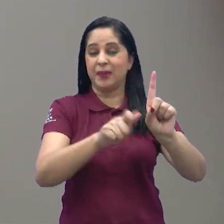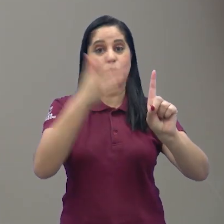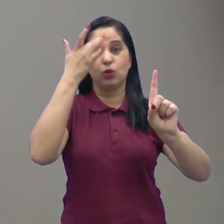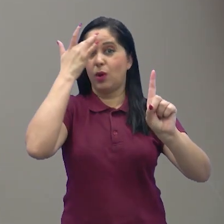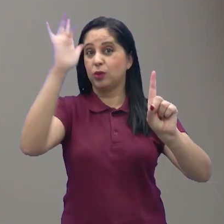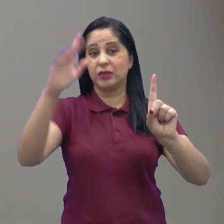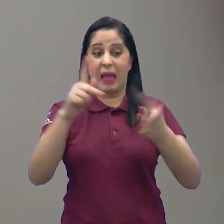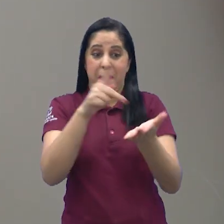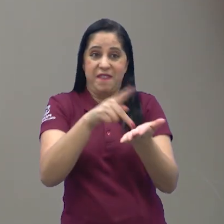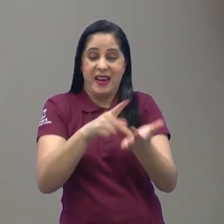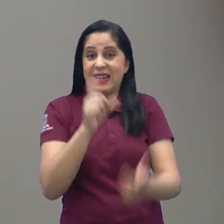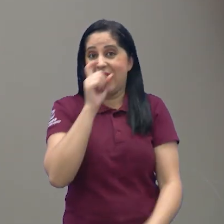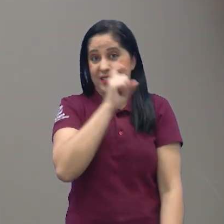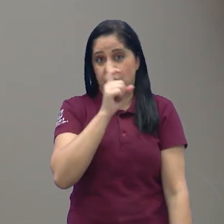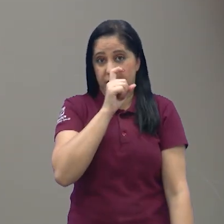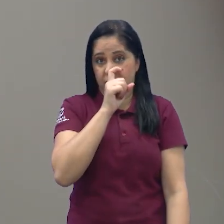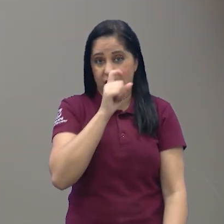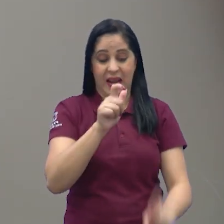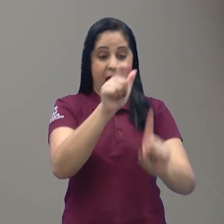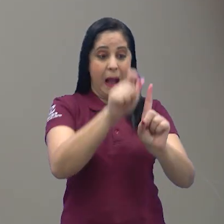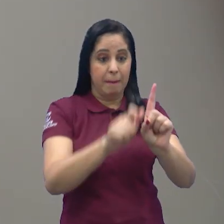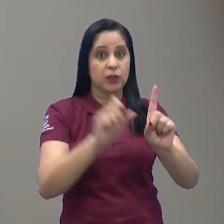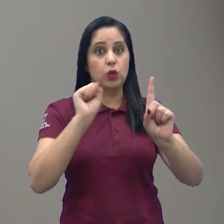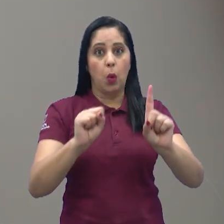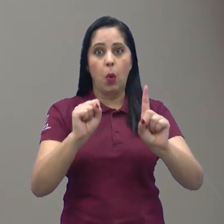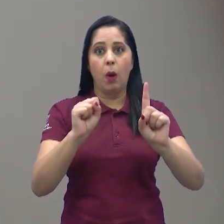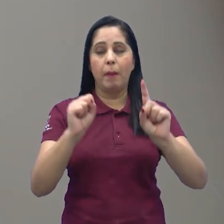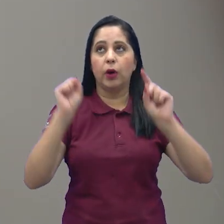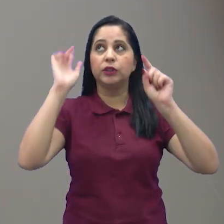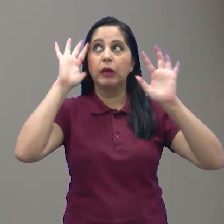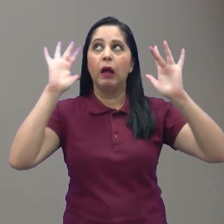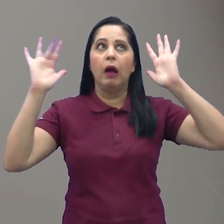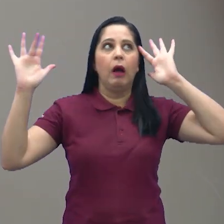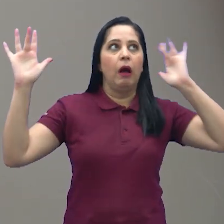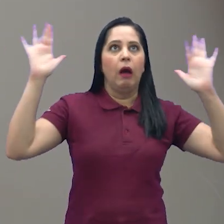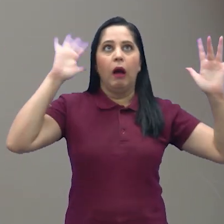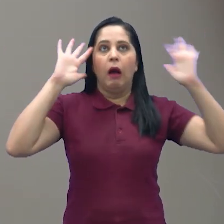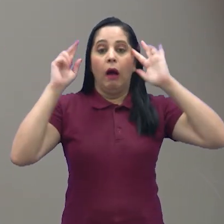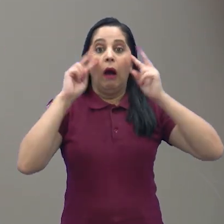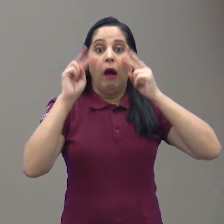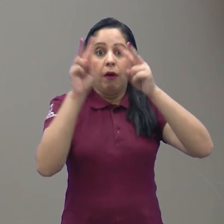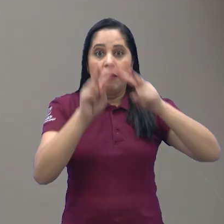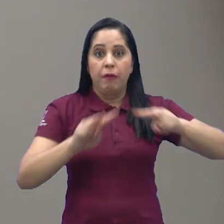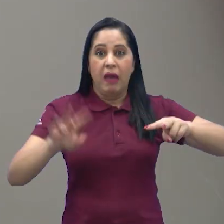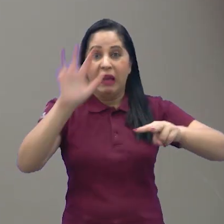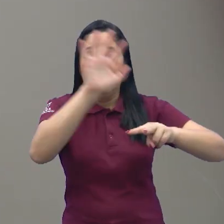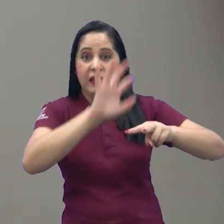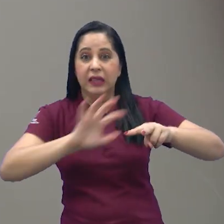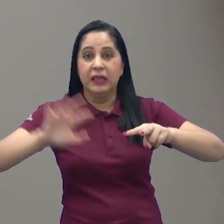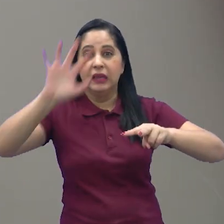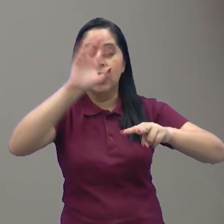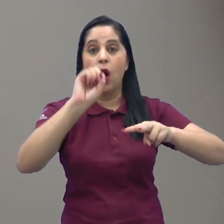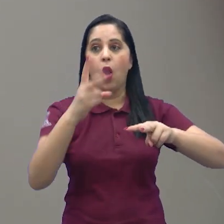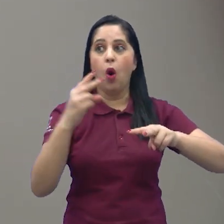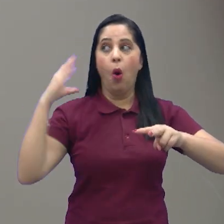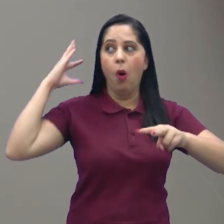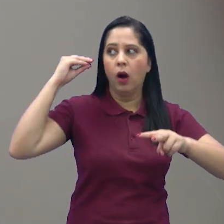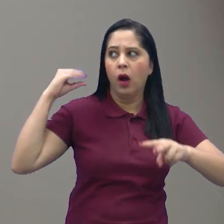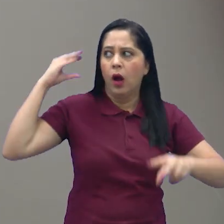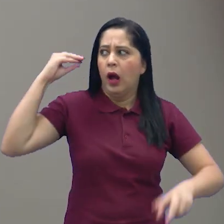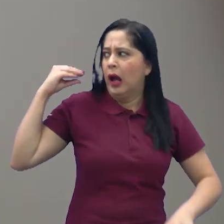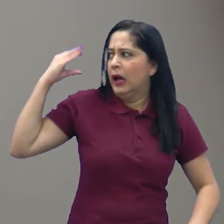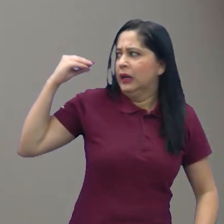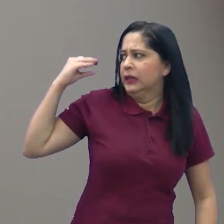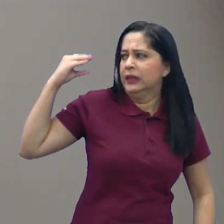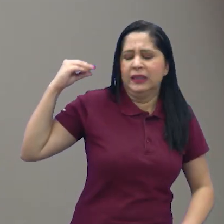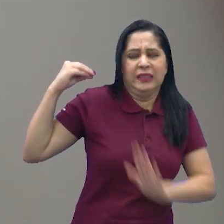o paciente pode ter alucinações, como ouvir vozes, ter visões ou sentir sensações de perseguição, que não